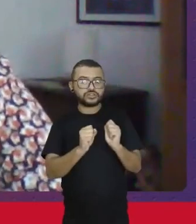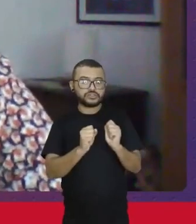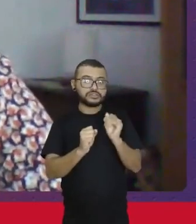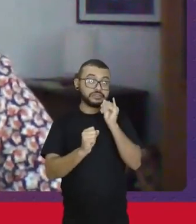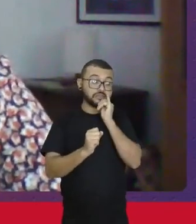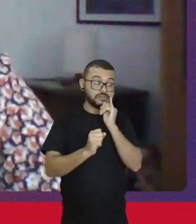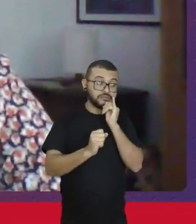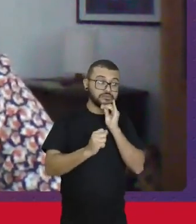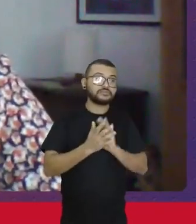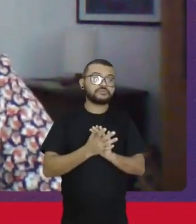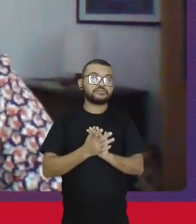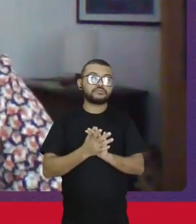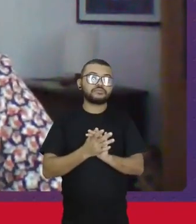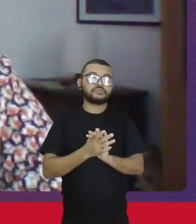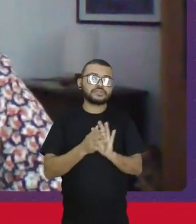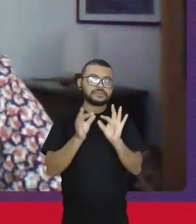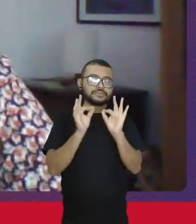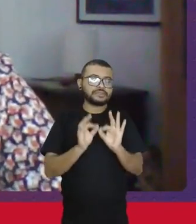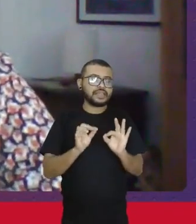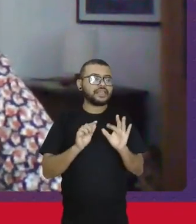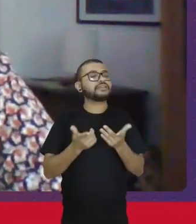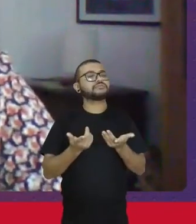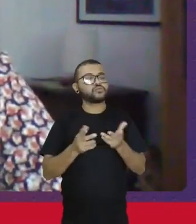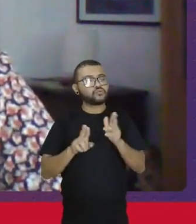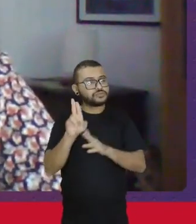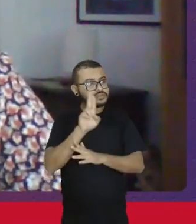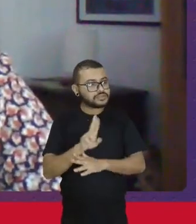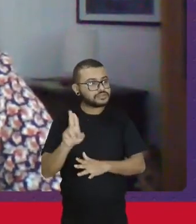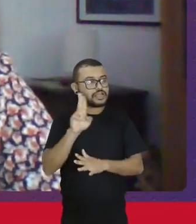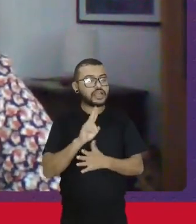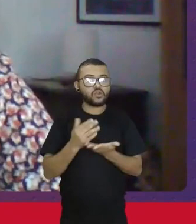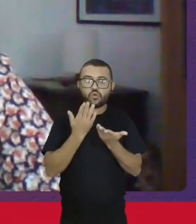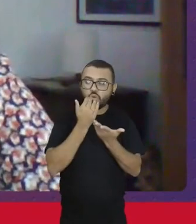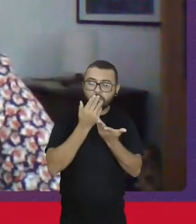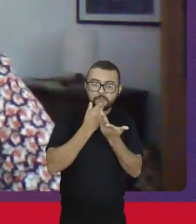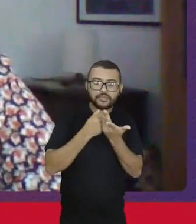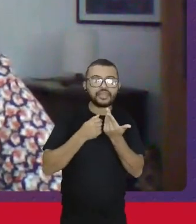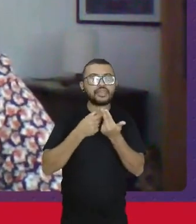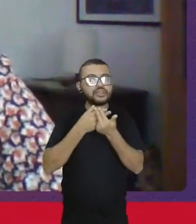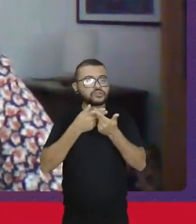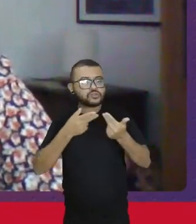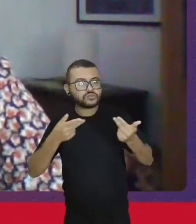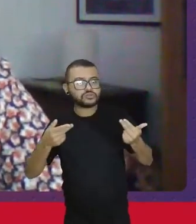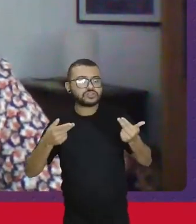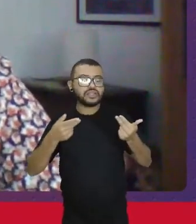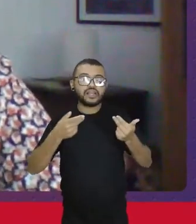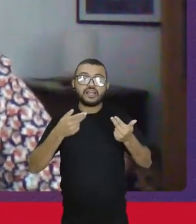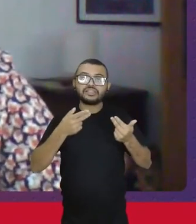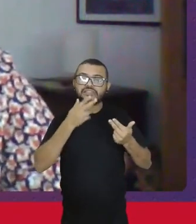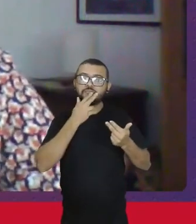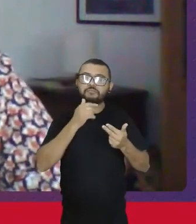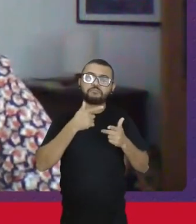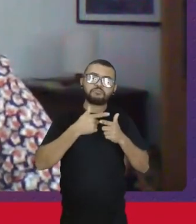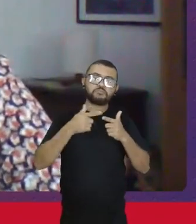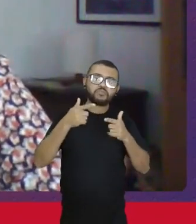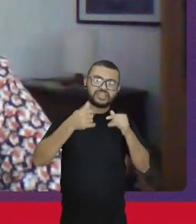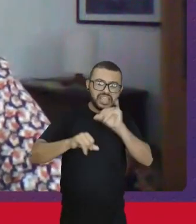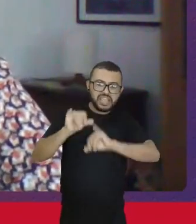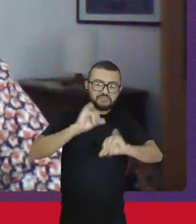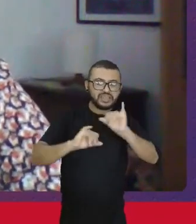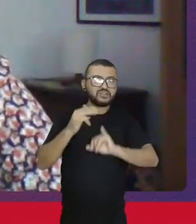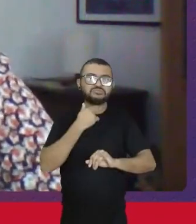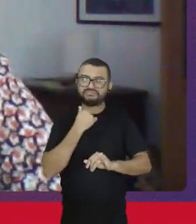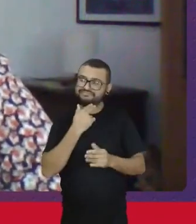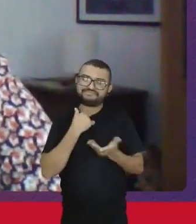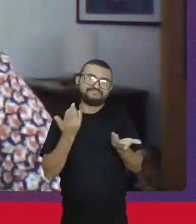forma mais adequada, a produção de alimentos livres de agrotóxicos, formas de organização,